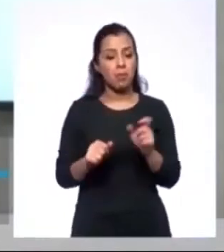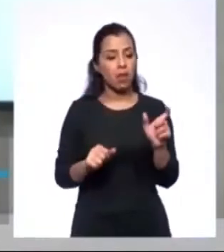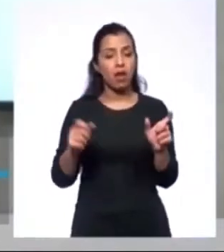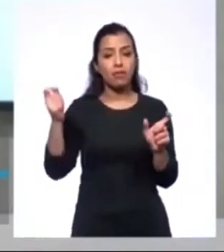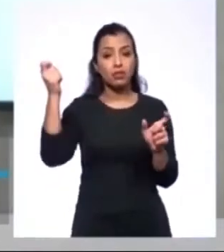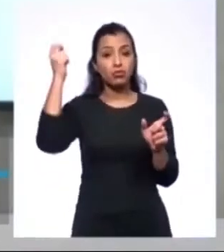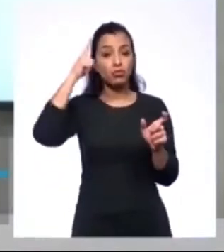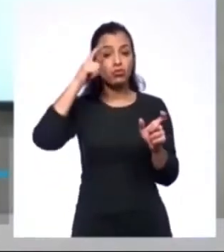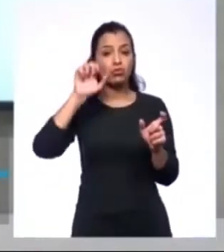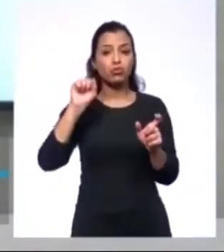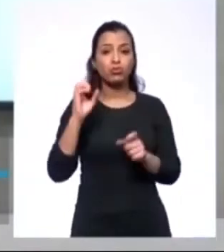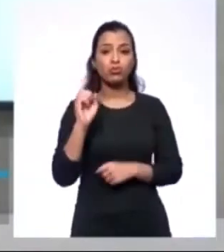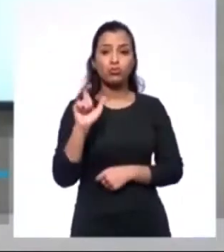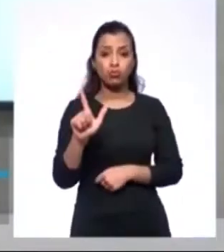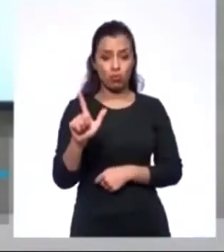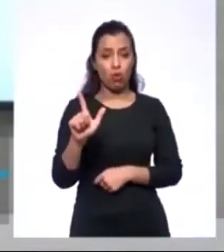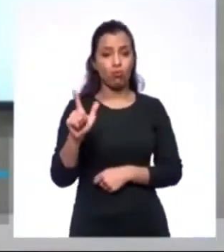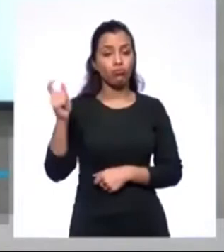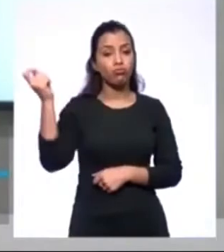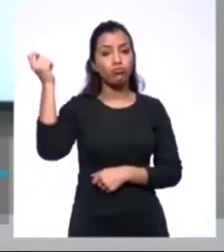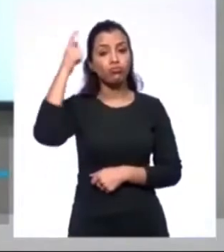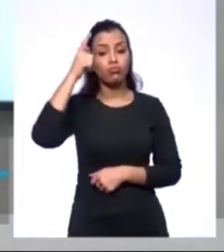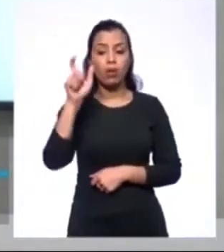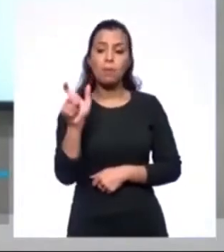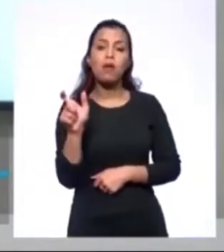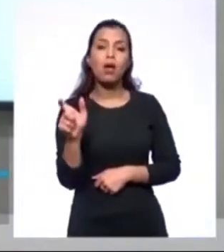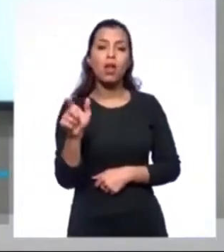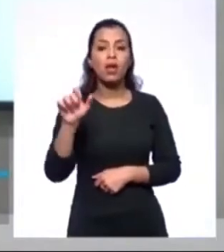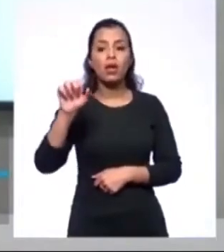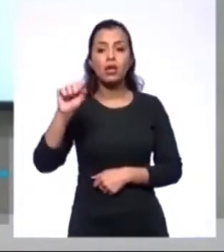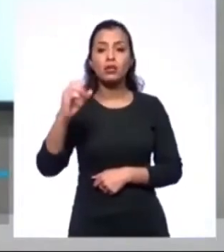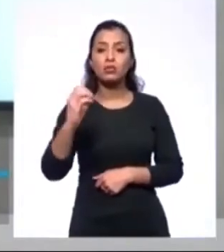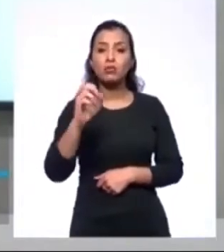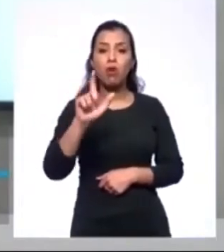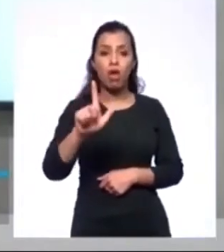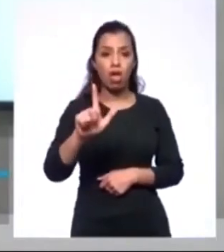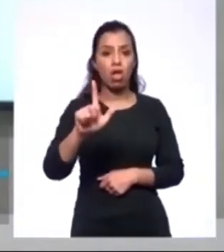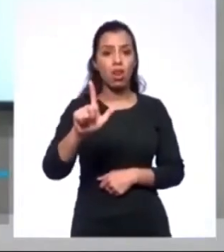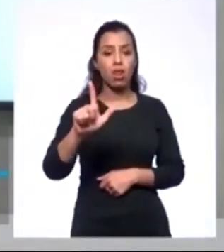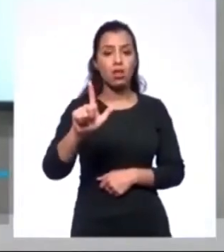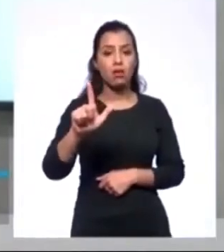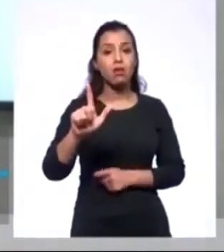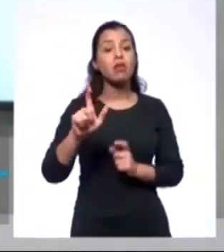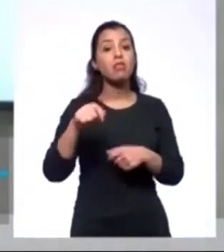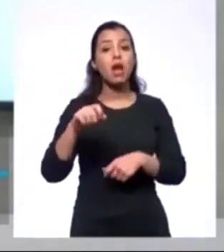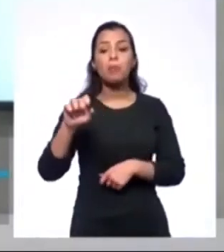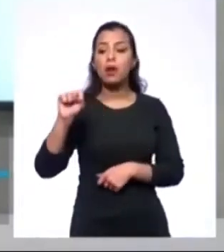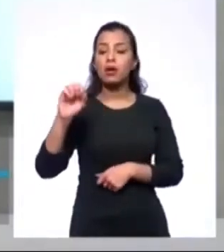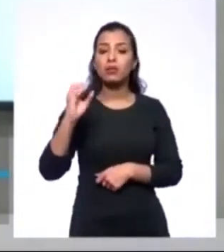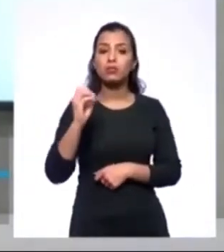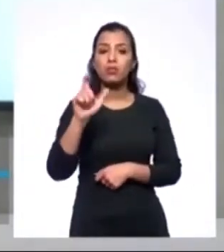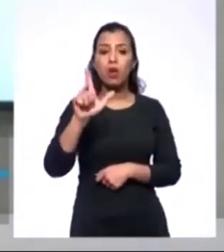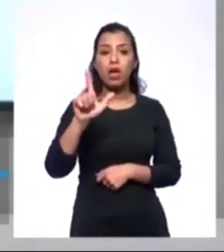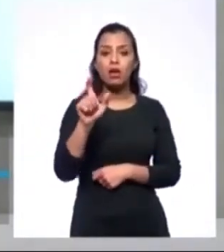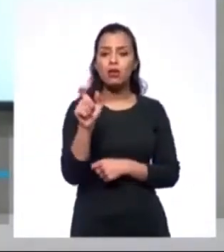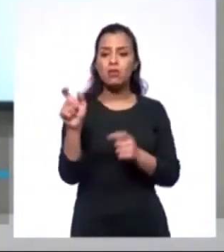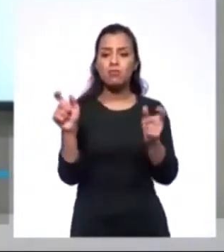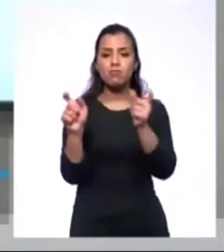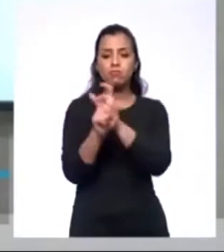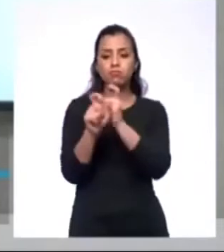que você tem que saber a palavra solo s u l e você pode fazer para calcular os anagramas